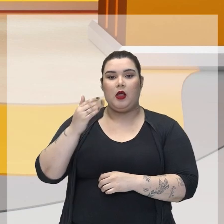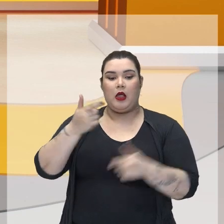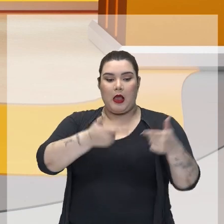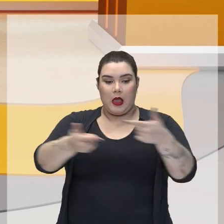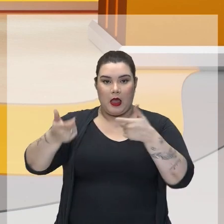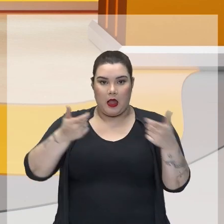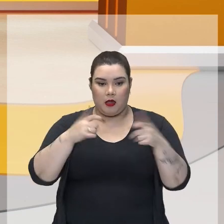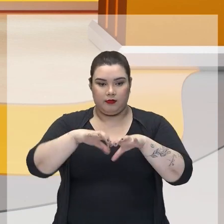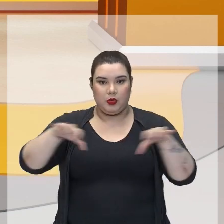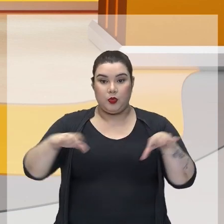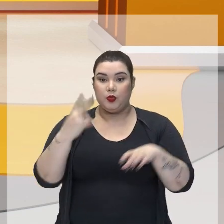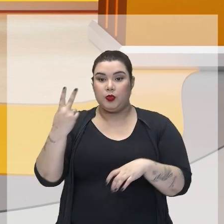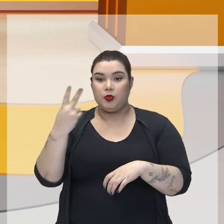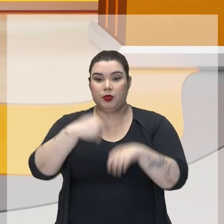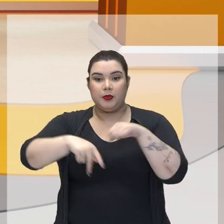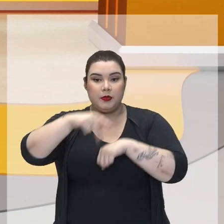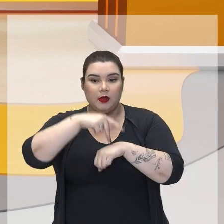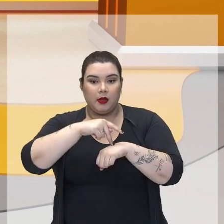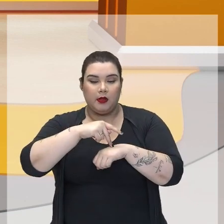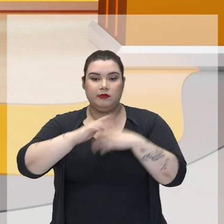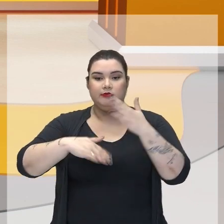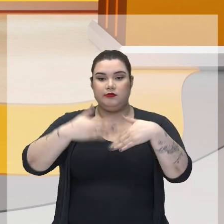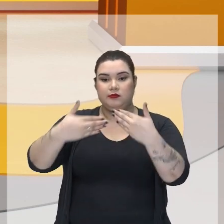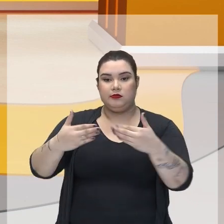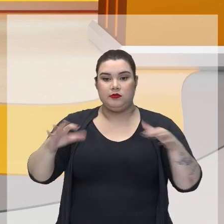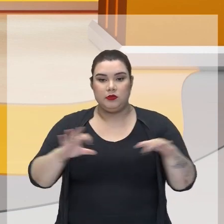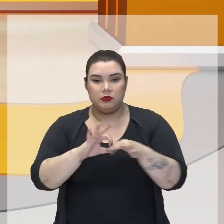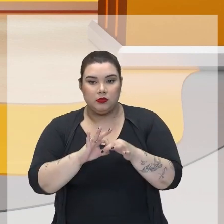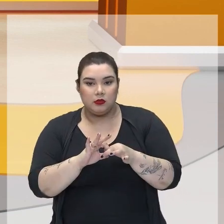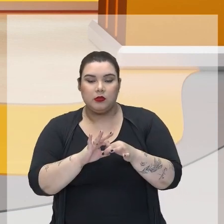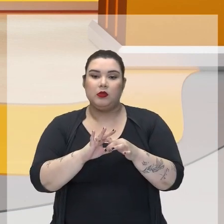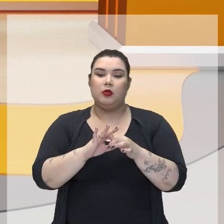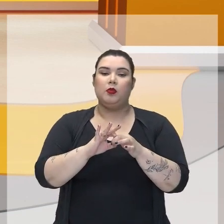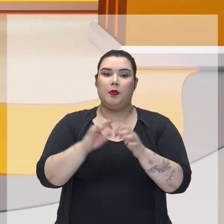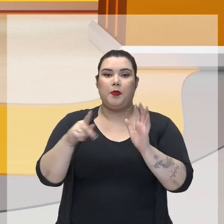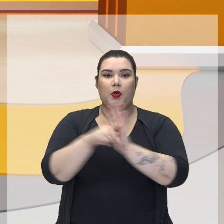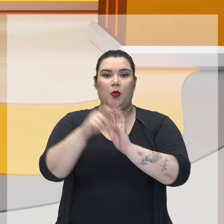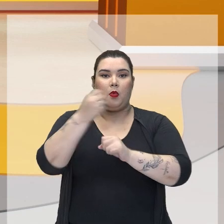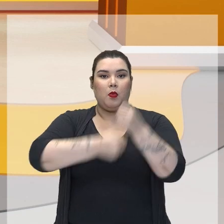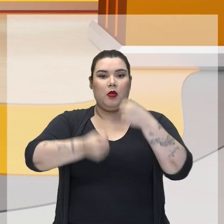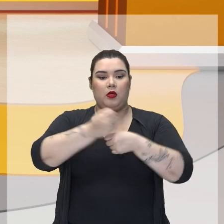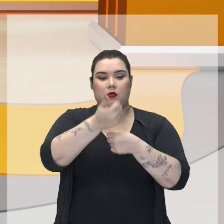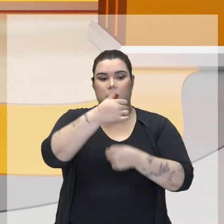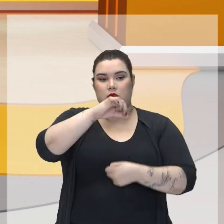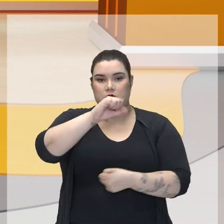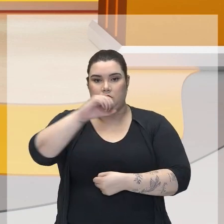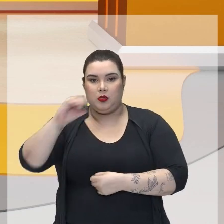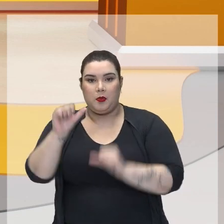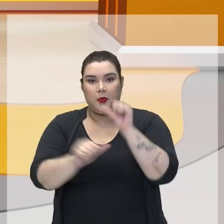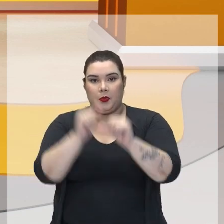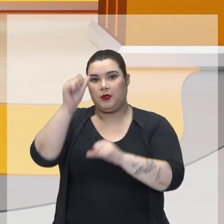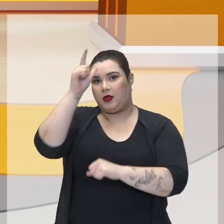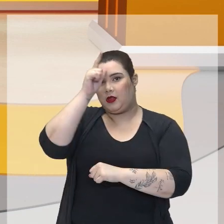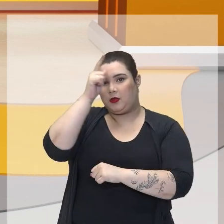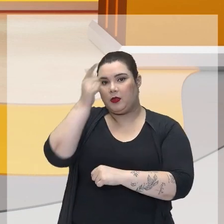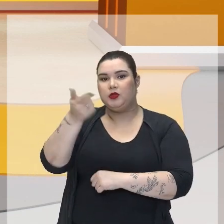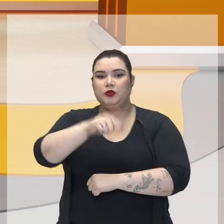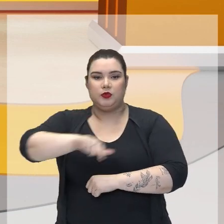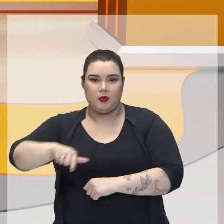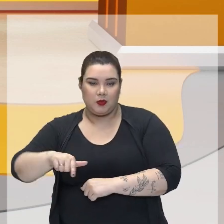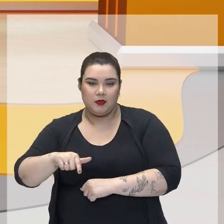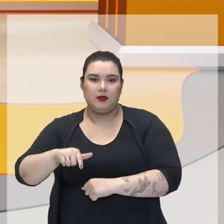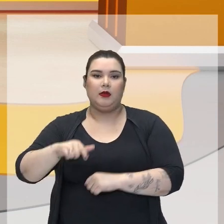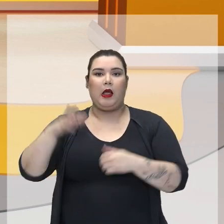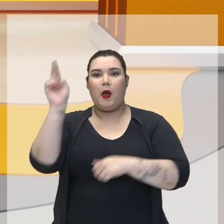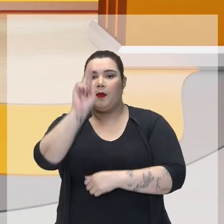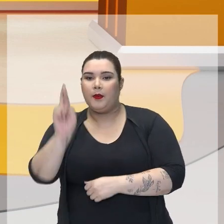2 países, né? Aí depois unificou, lá no final da década de 80, voltou a ser a Alemanha. Então já mudou de novo, né? A